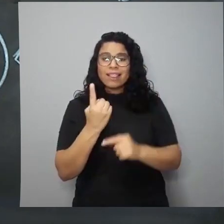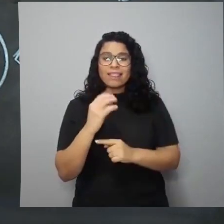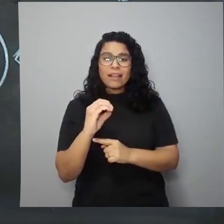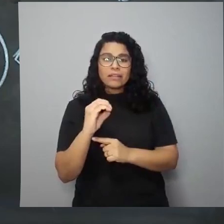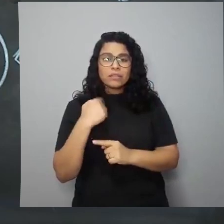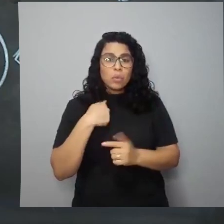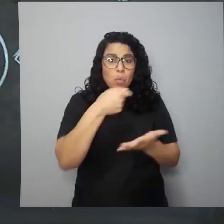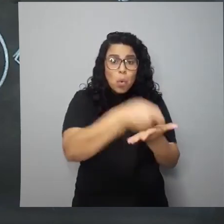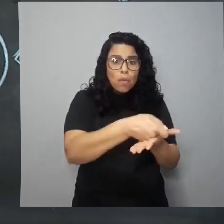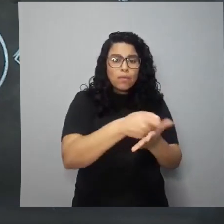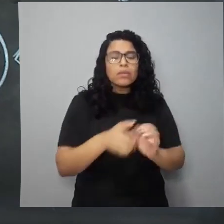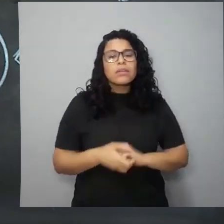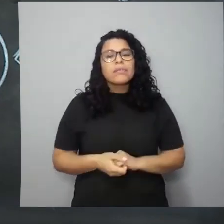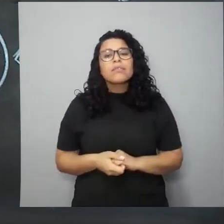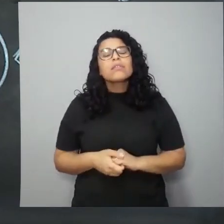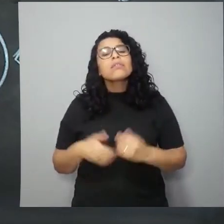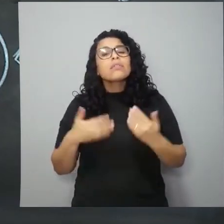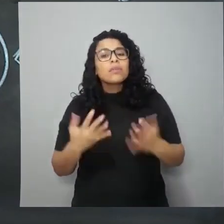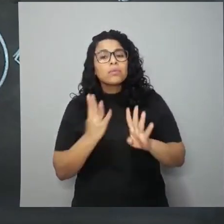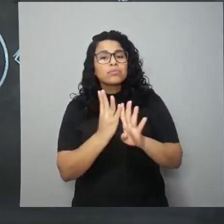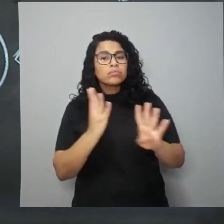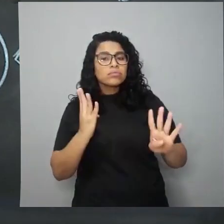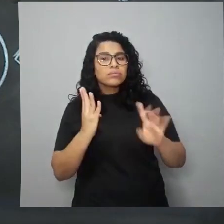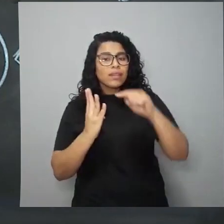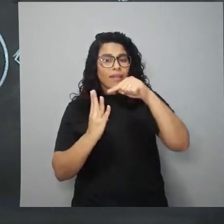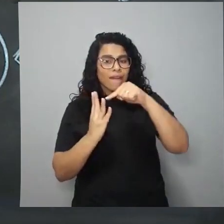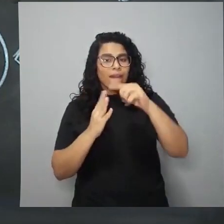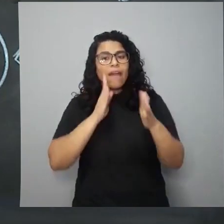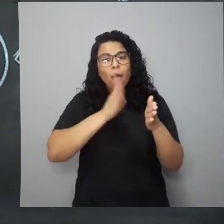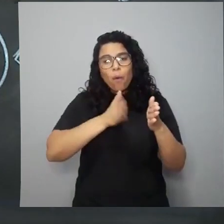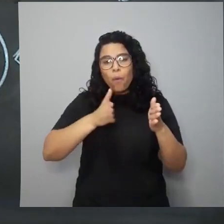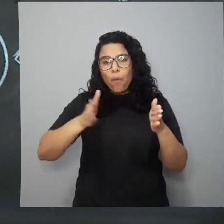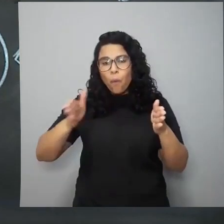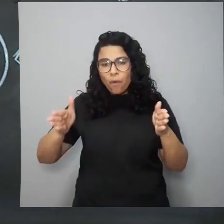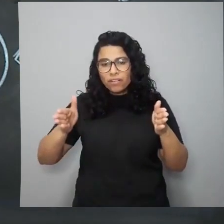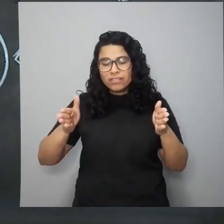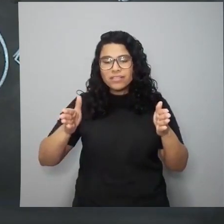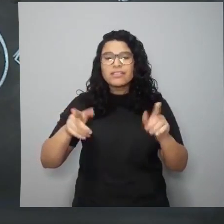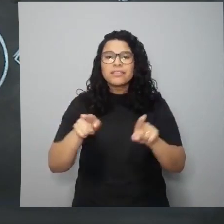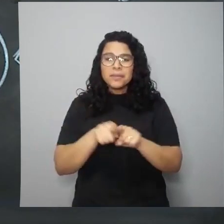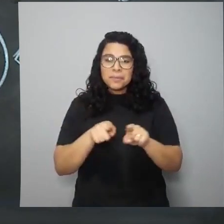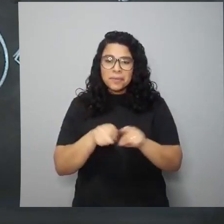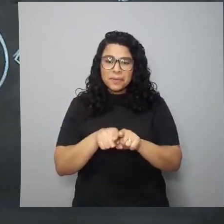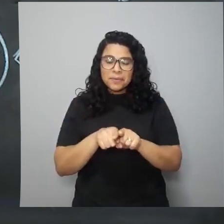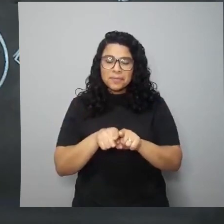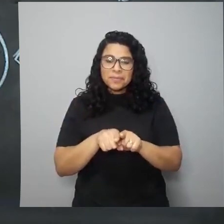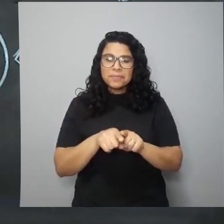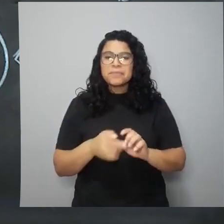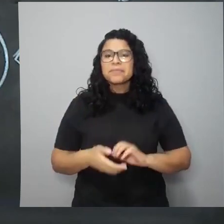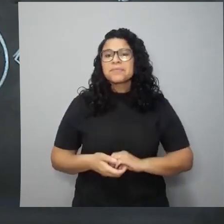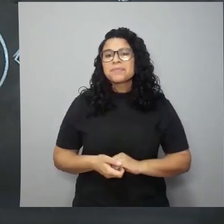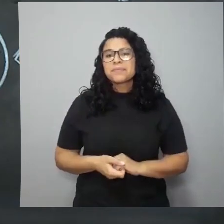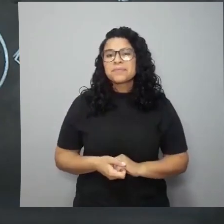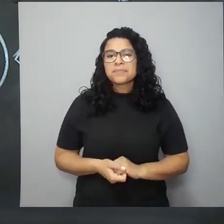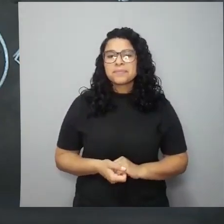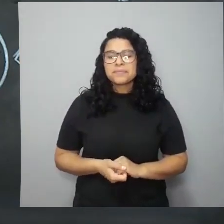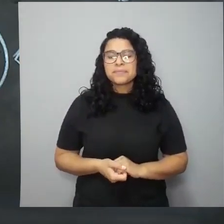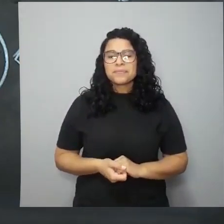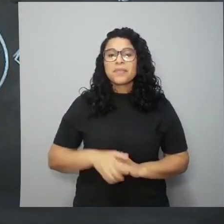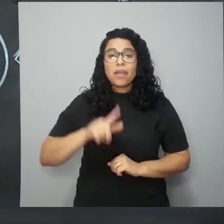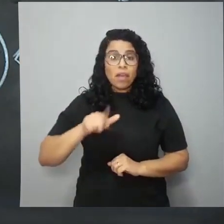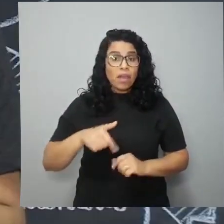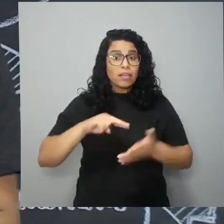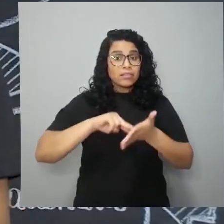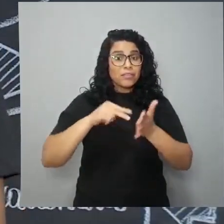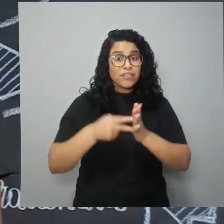estou marcando você. Essa marcação de posição é indicado por uma palavra, por exemplo, a palavra 10º, é um